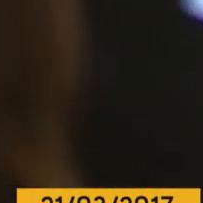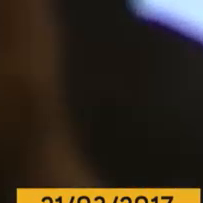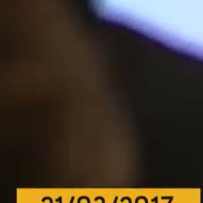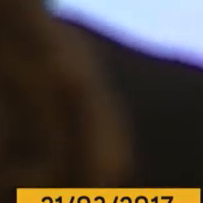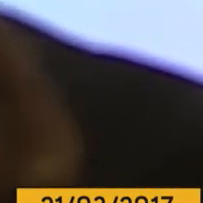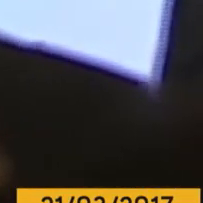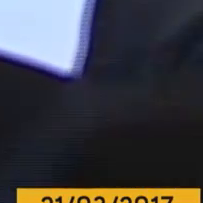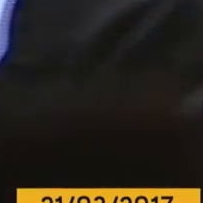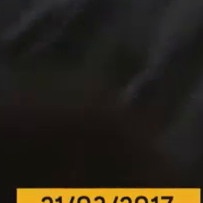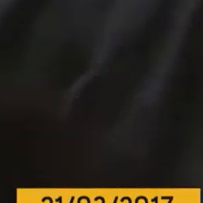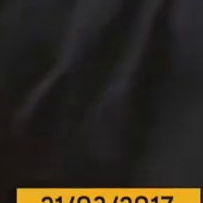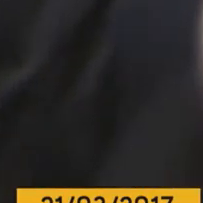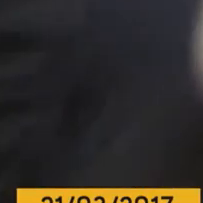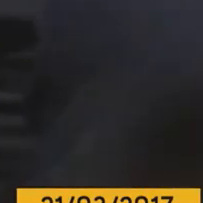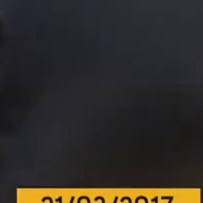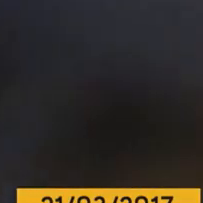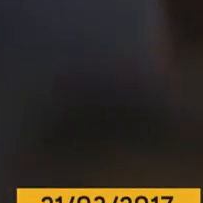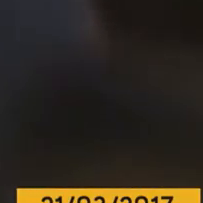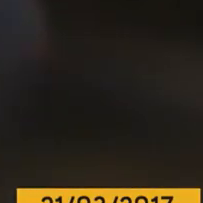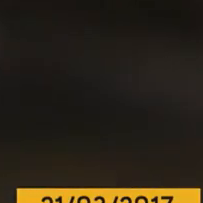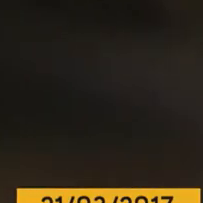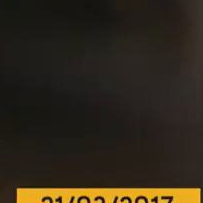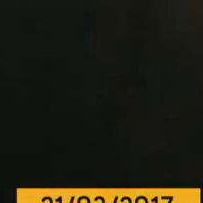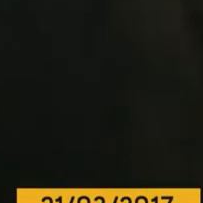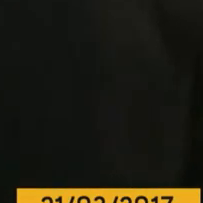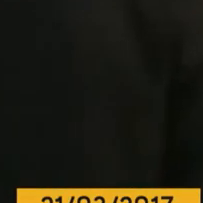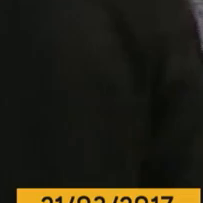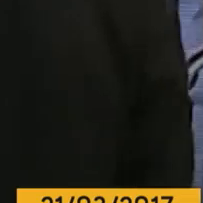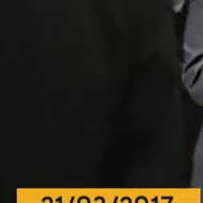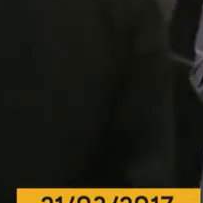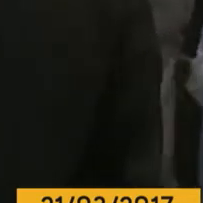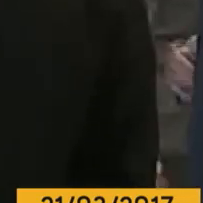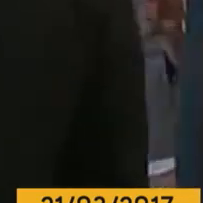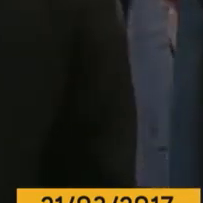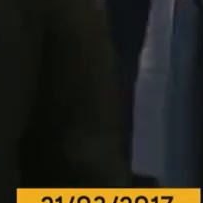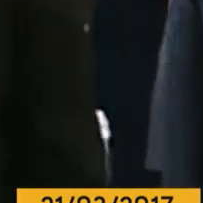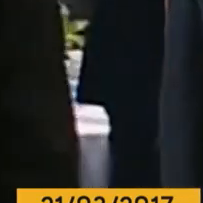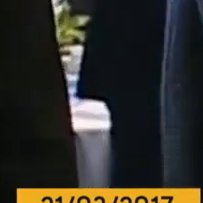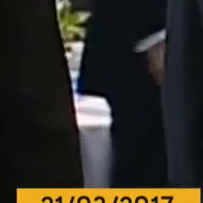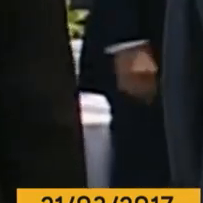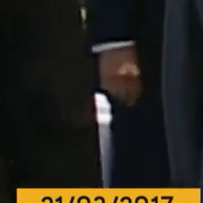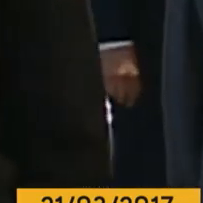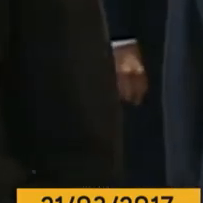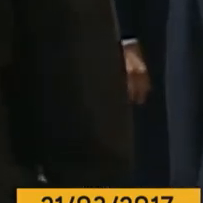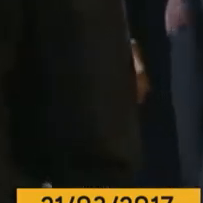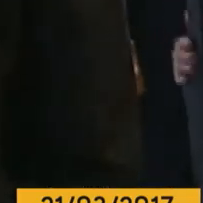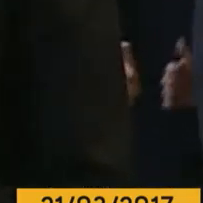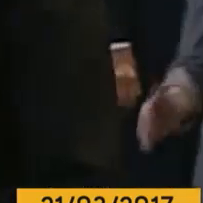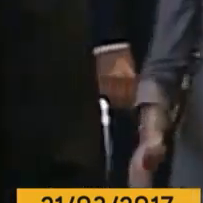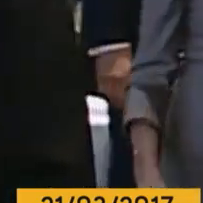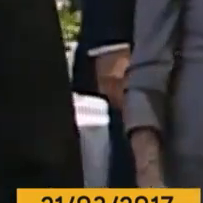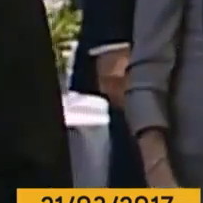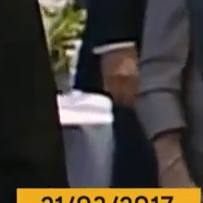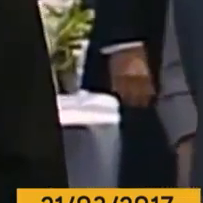Peço a todos que permaneçam em seus lugares enquanto o presidente da República se encaminha para a